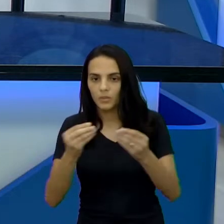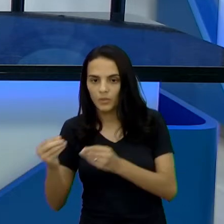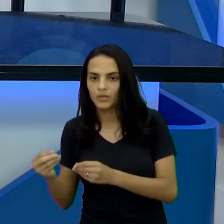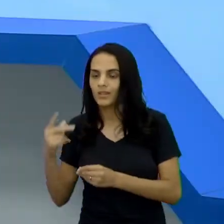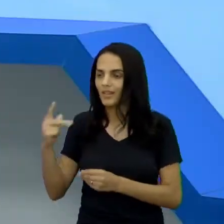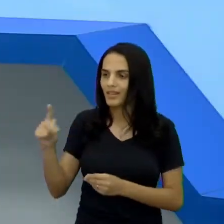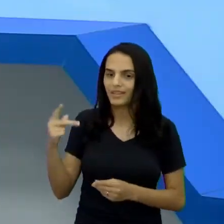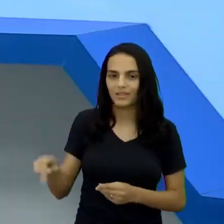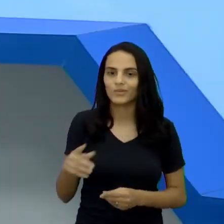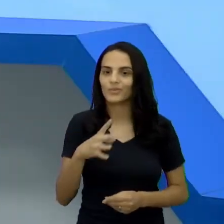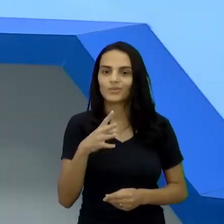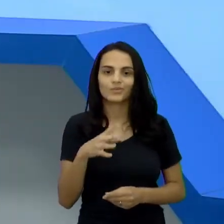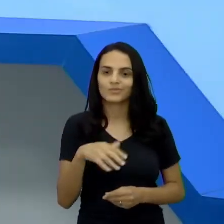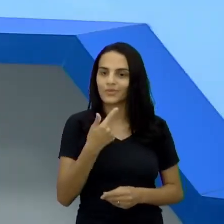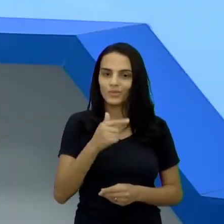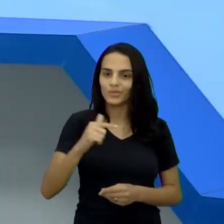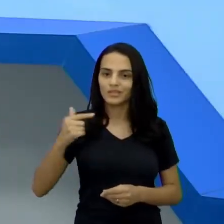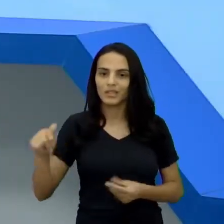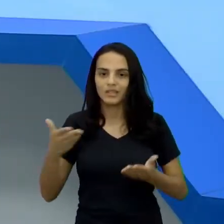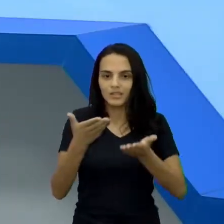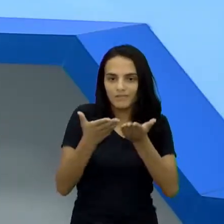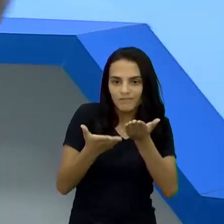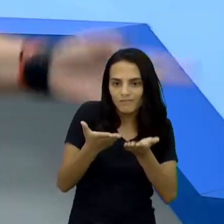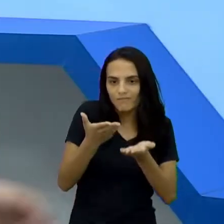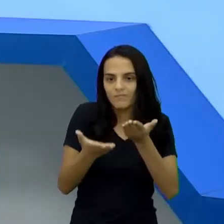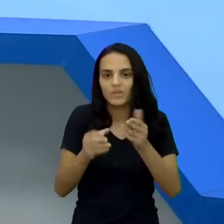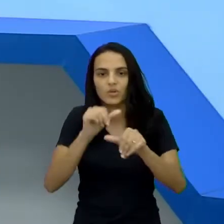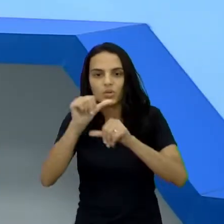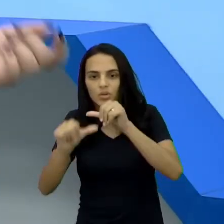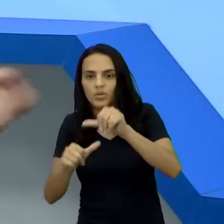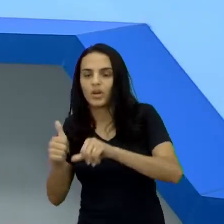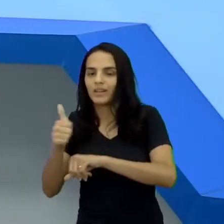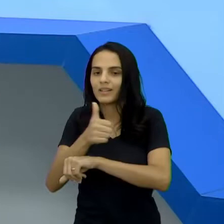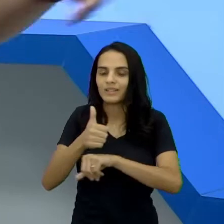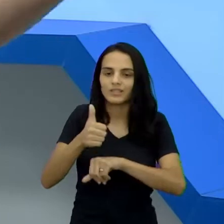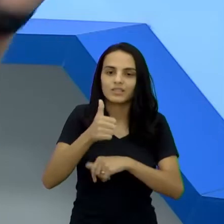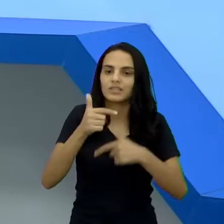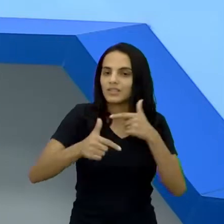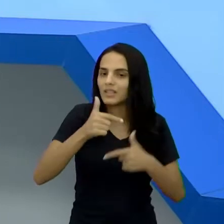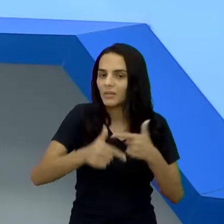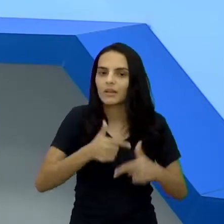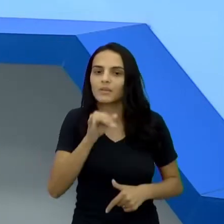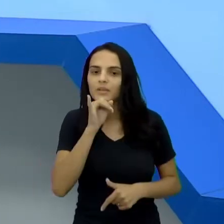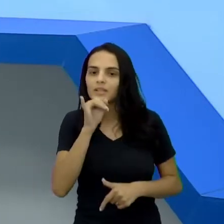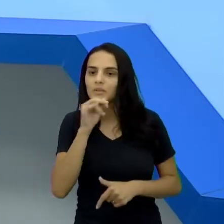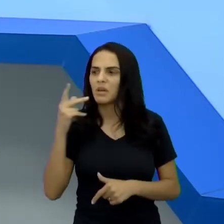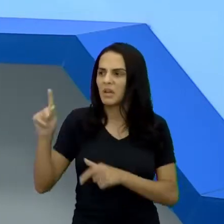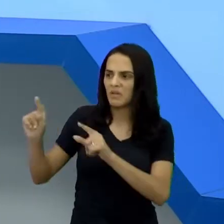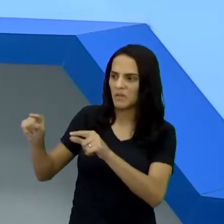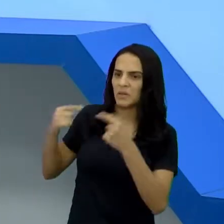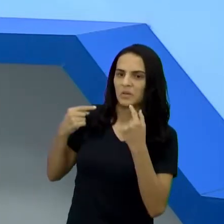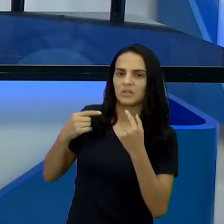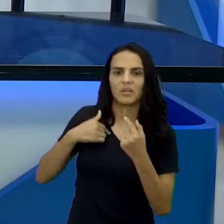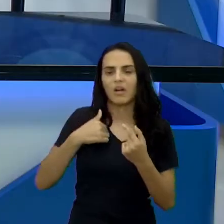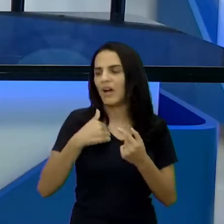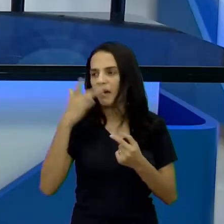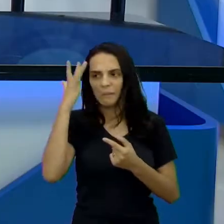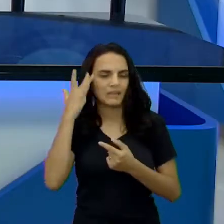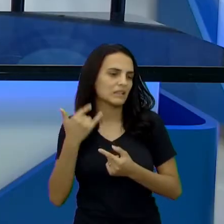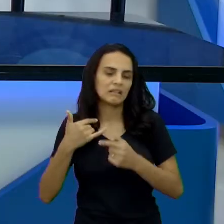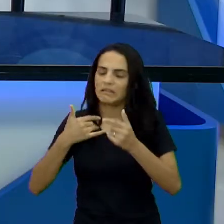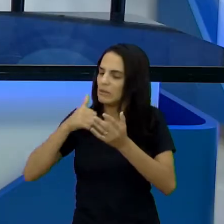deles realmente não têm esse apego a essa estabilidade. Não, tipo, não tem. troca de emprego, não sei, meu chefe foi grosseiro comigo, tô me demitindo